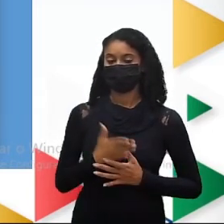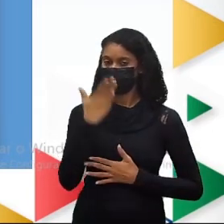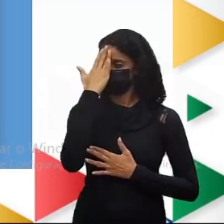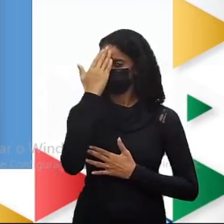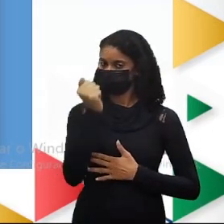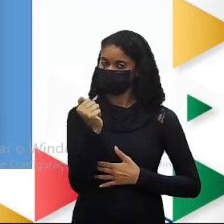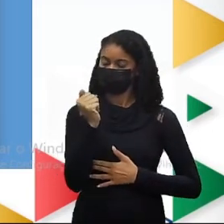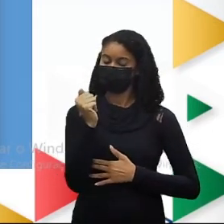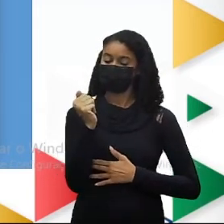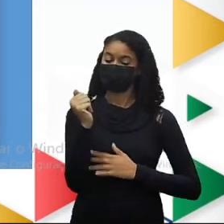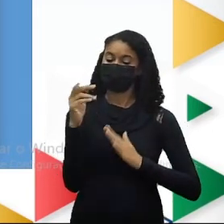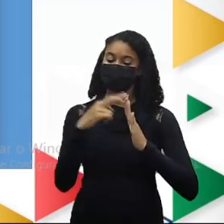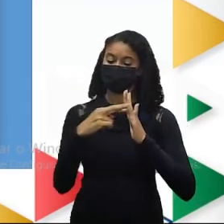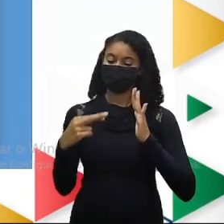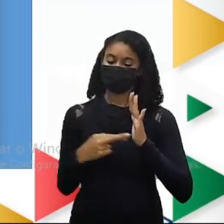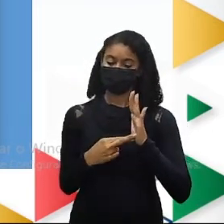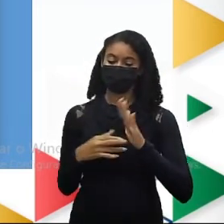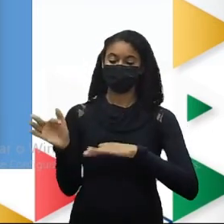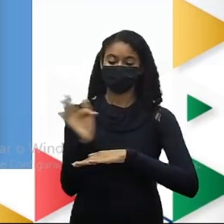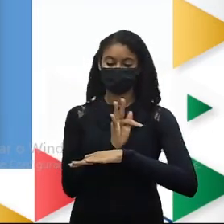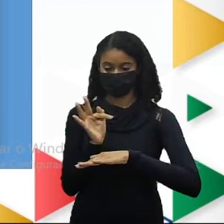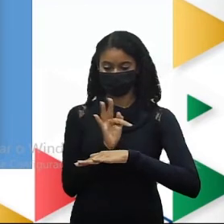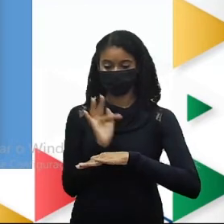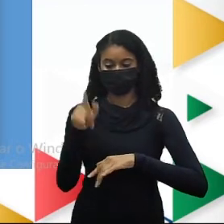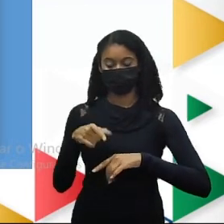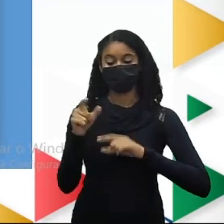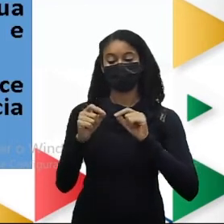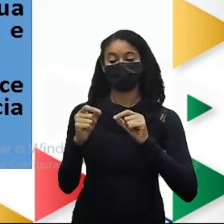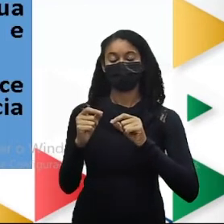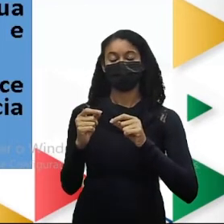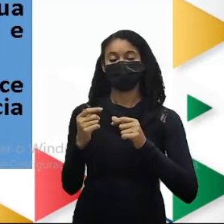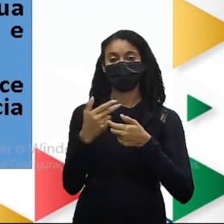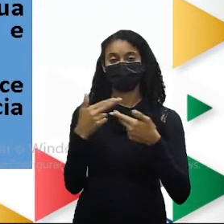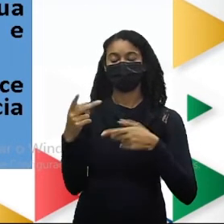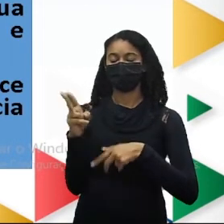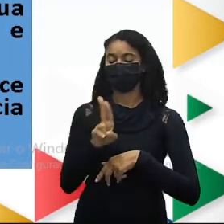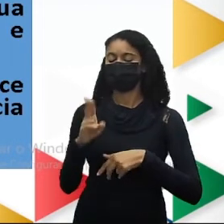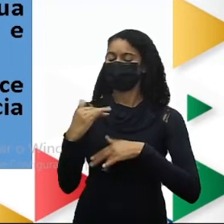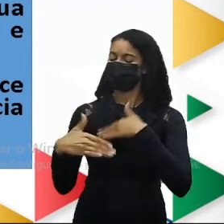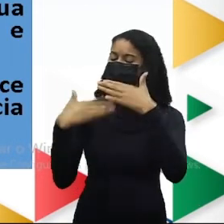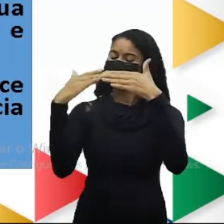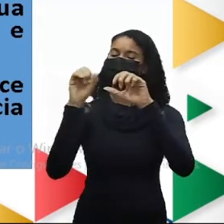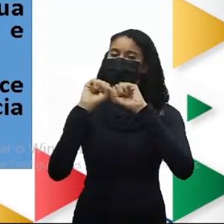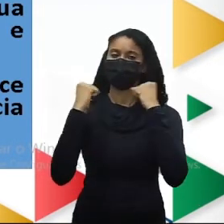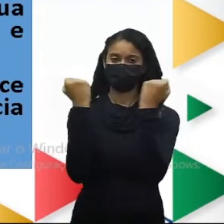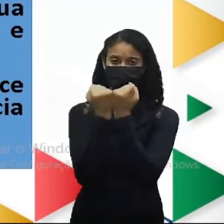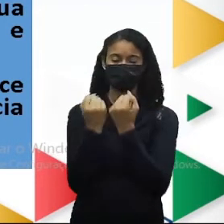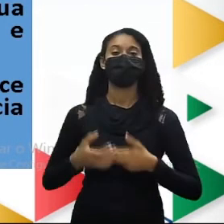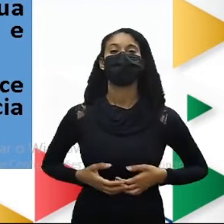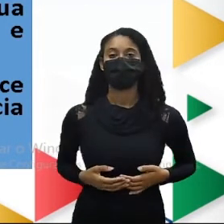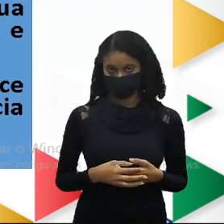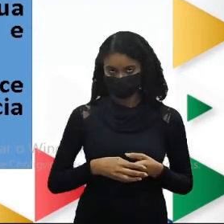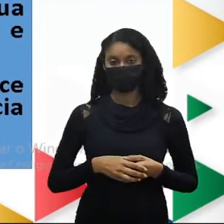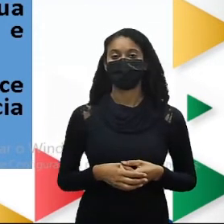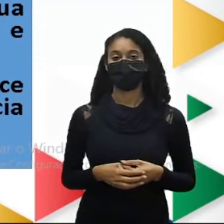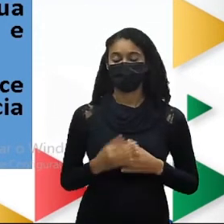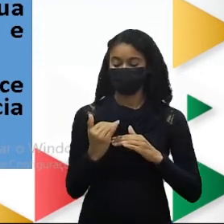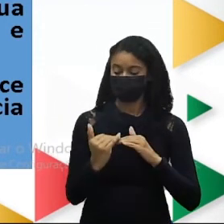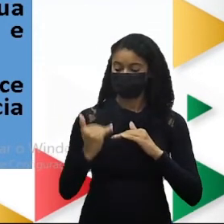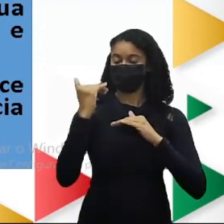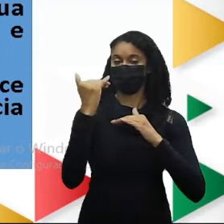culta é um instrumento de ascensão social. Então é importante, olhando para mim neste